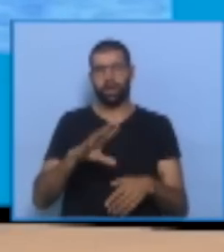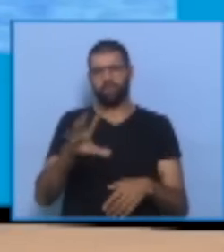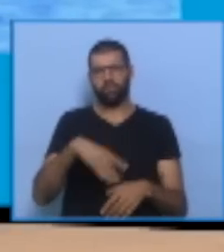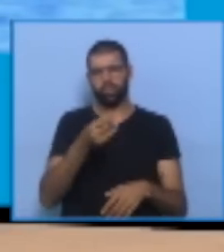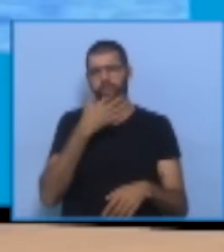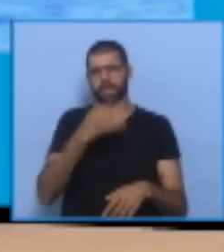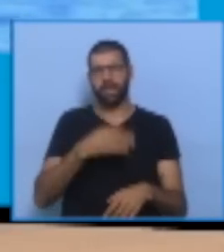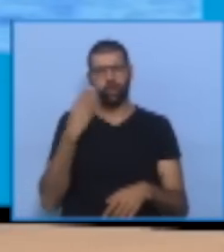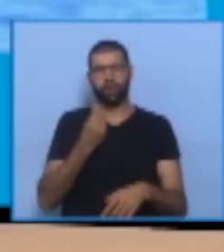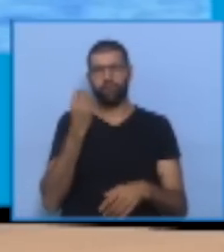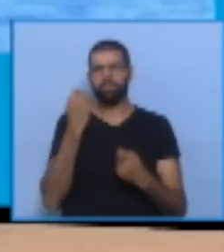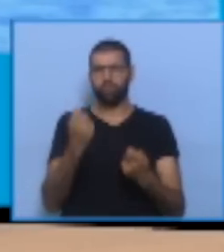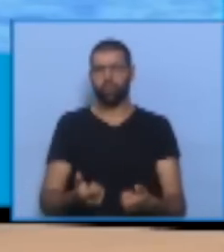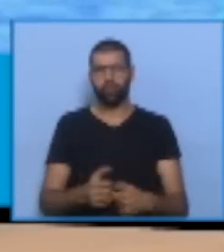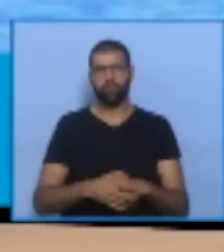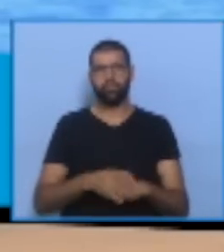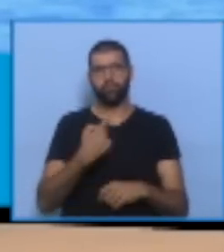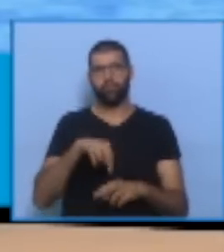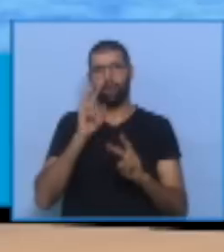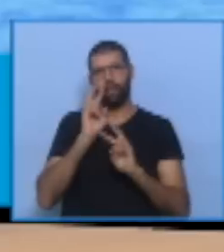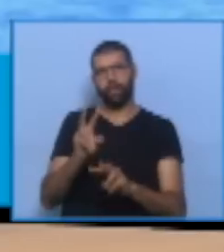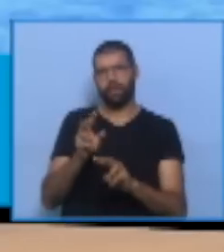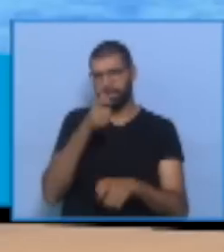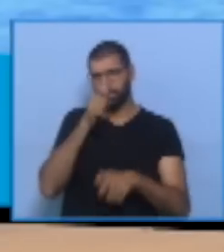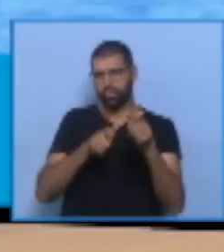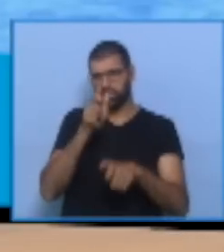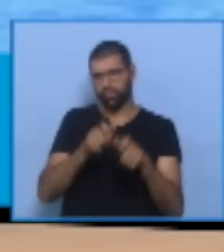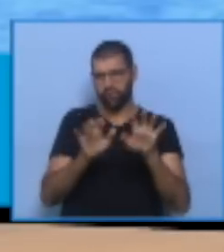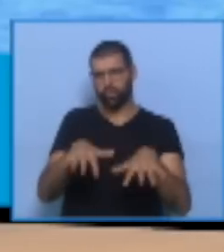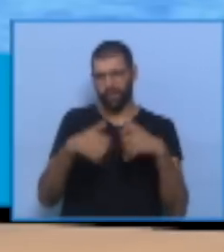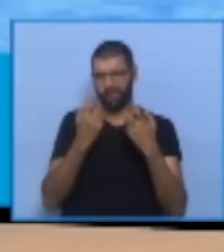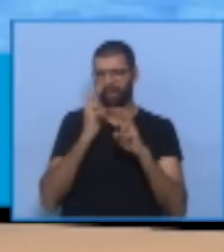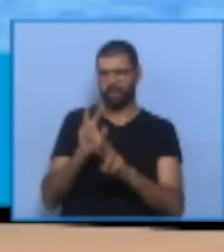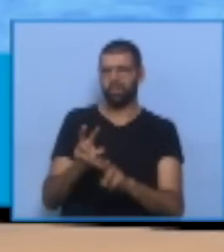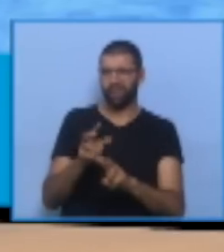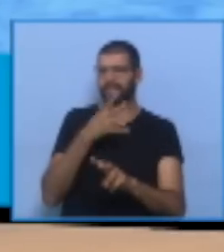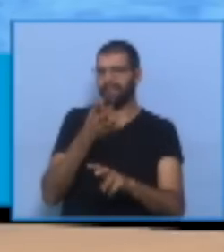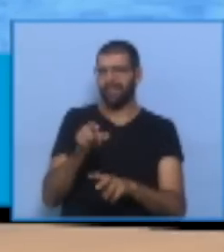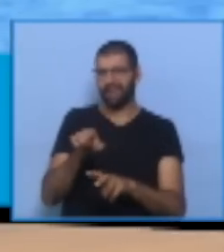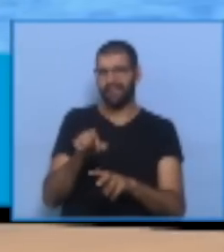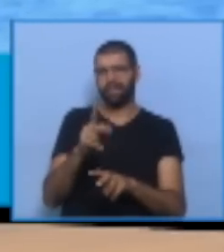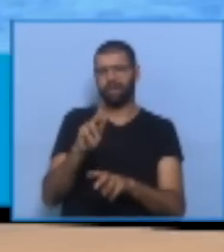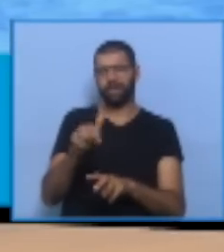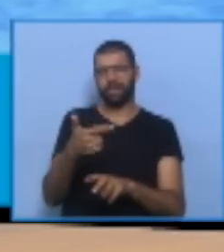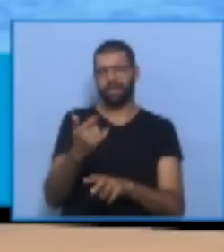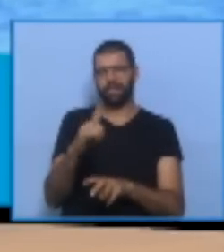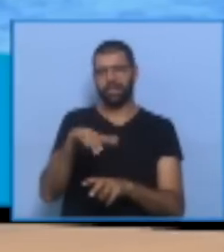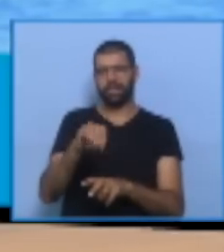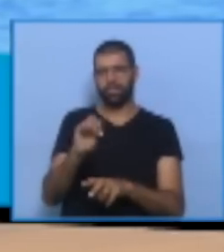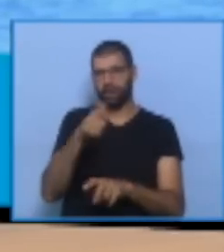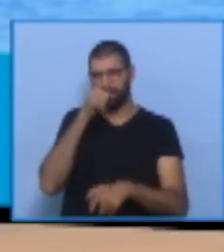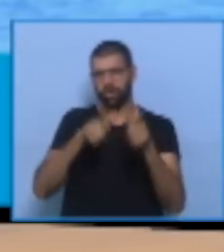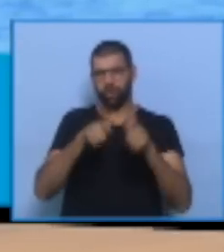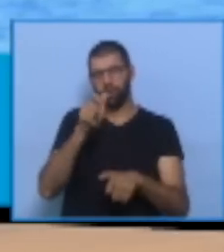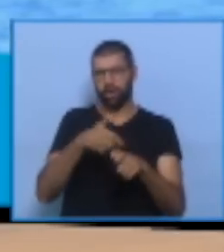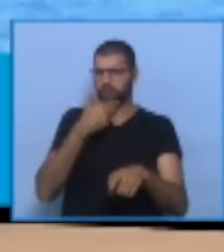é a falta de jovens. Nós olhamos normalmente para as pessoas das nossas conferências e dizemos, aqui estão os vicentinos. E são realmente pessoas com